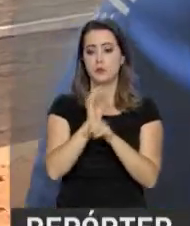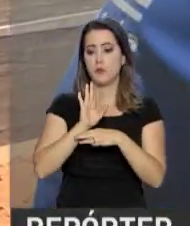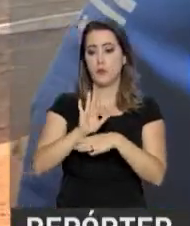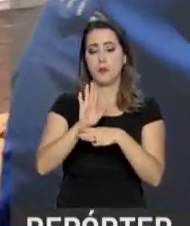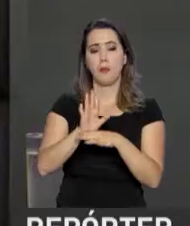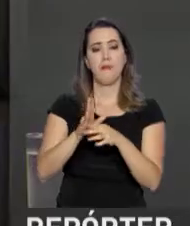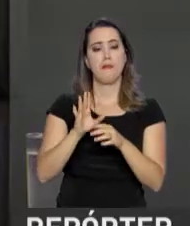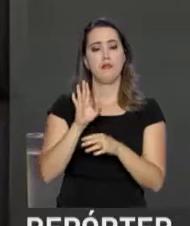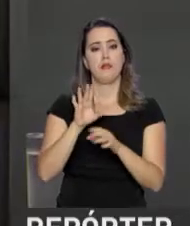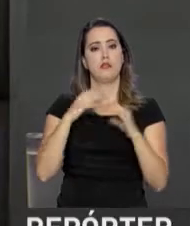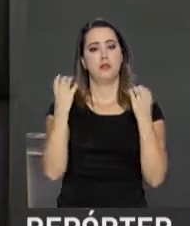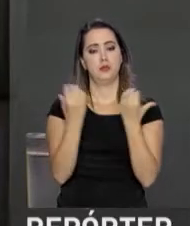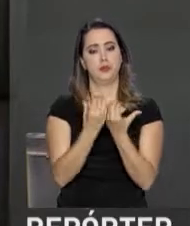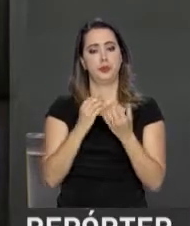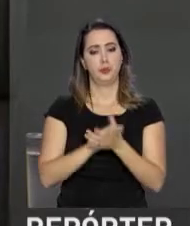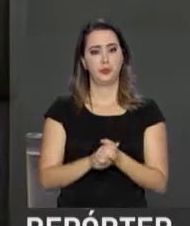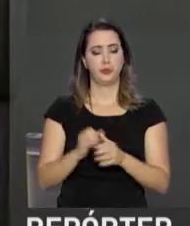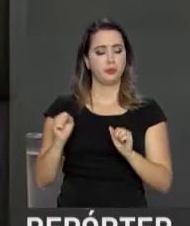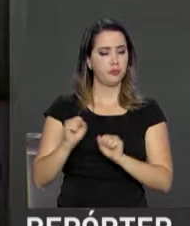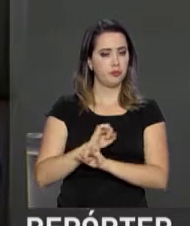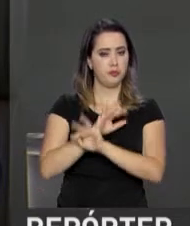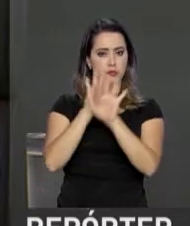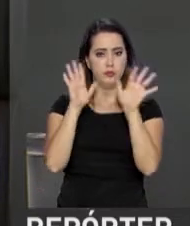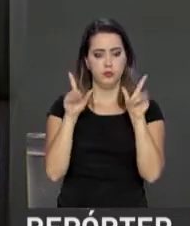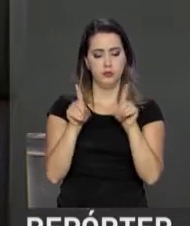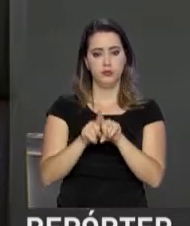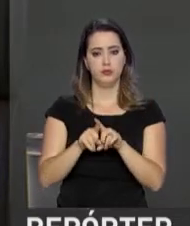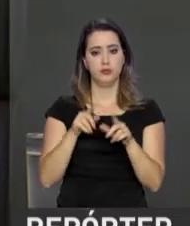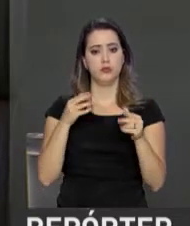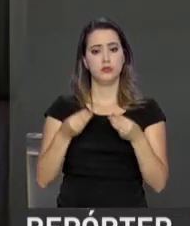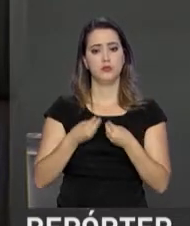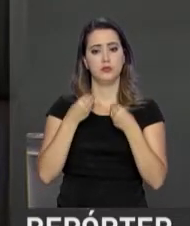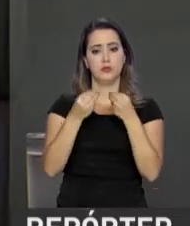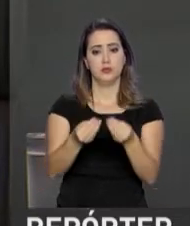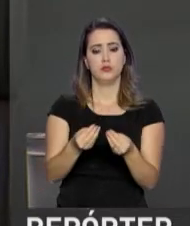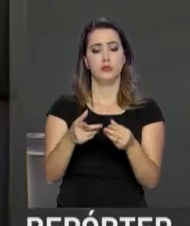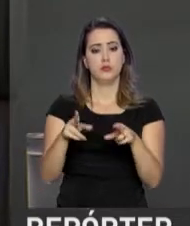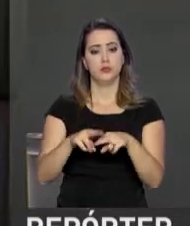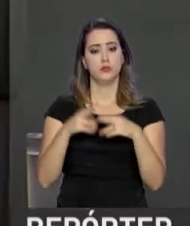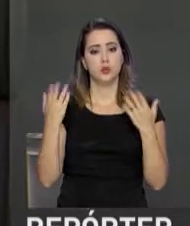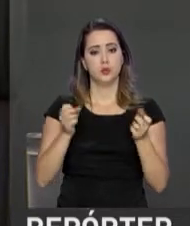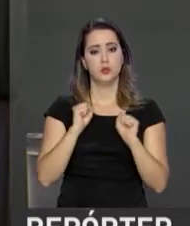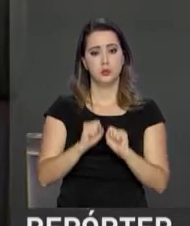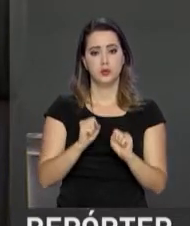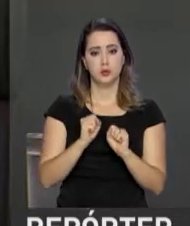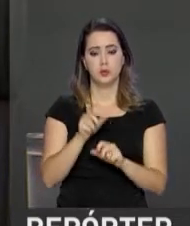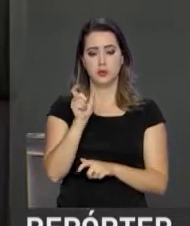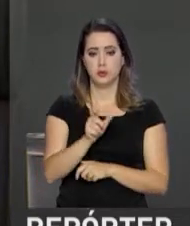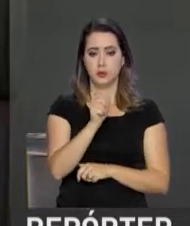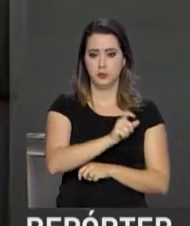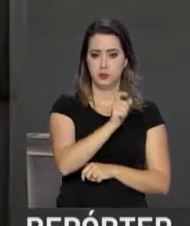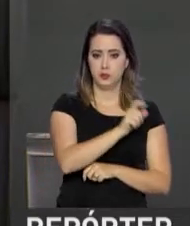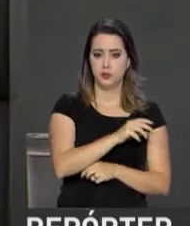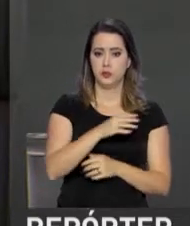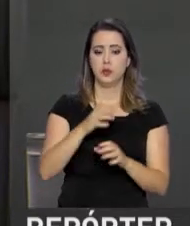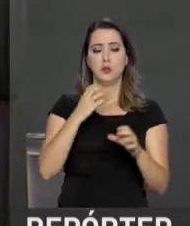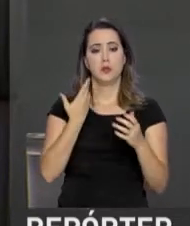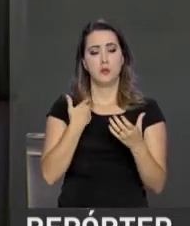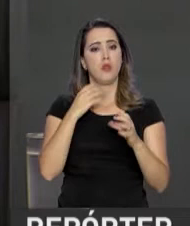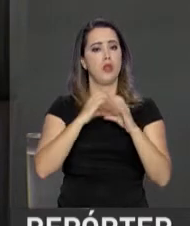comunidade a transparência clareza clareza trazida pelo painel permitiram ao cidadão eu vejo uma